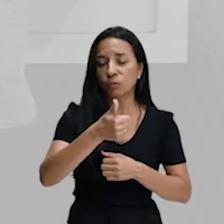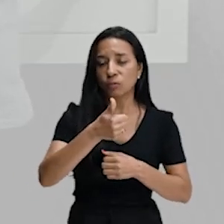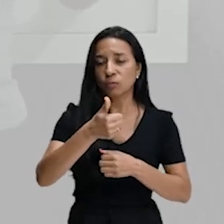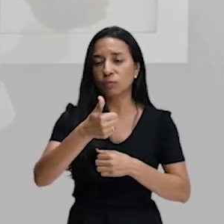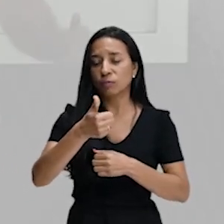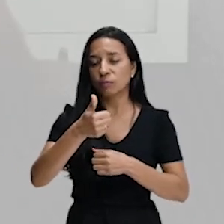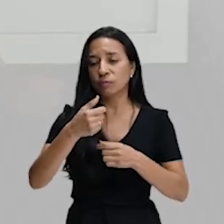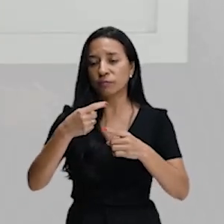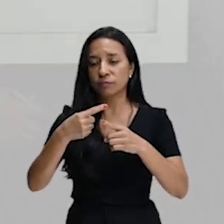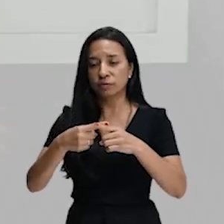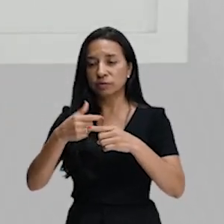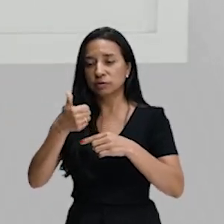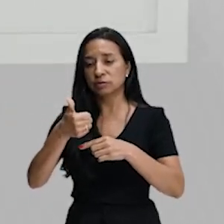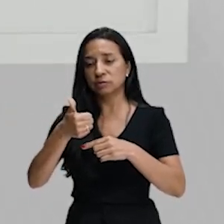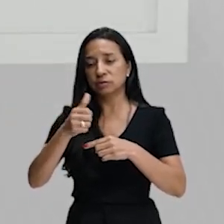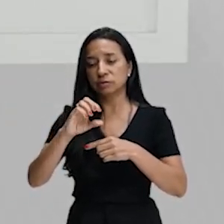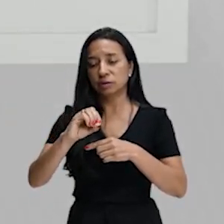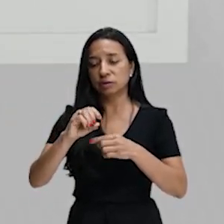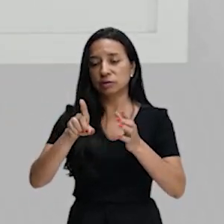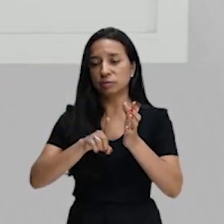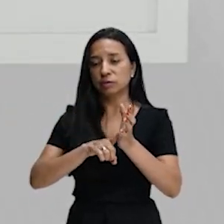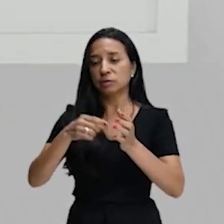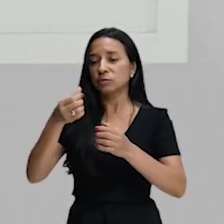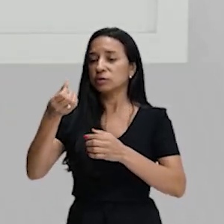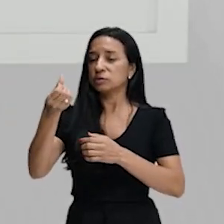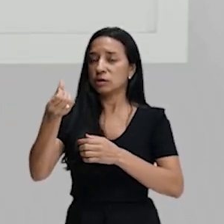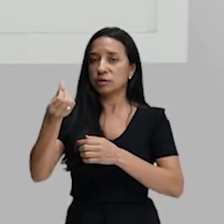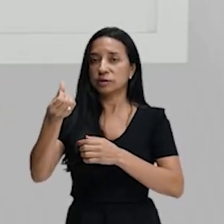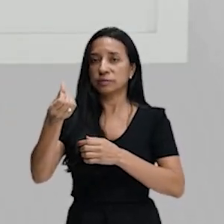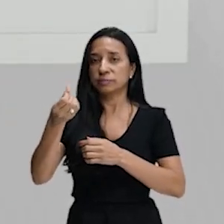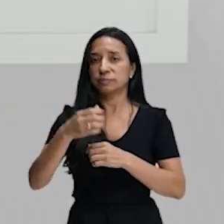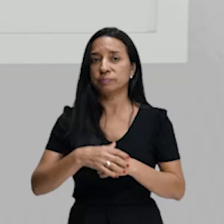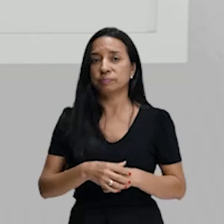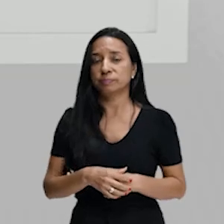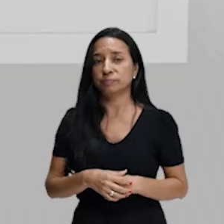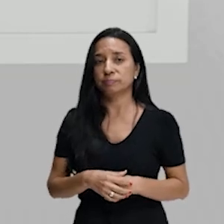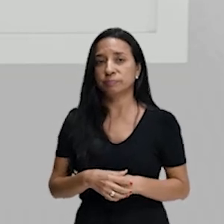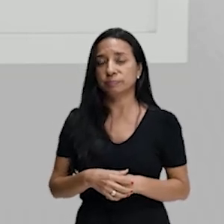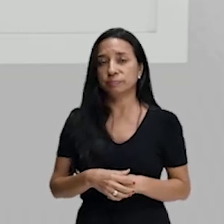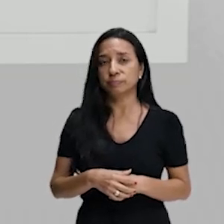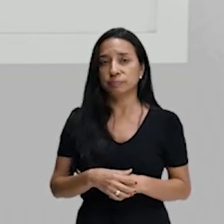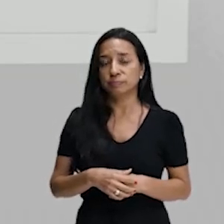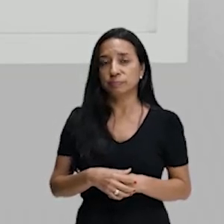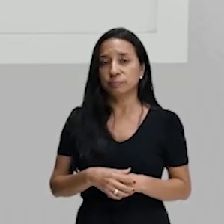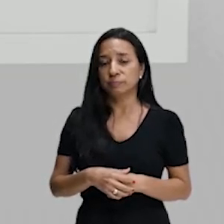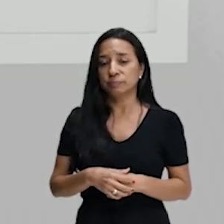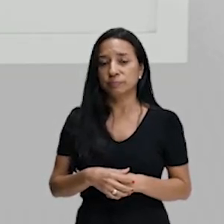a menos 6. Seja Tesla, seja Coulomb, seja metro, seja qualquer unidade.